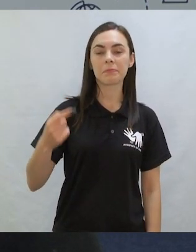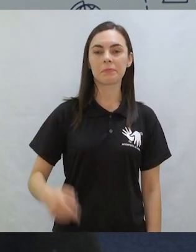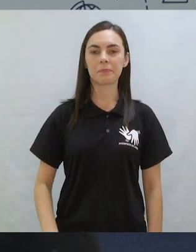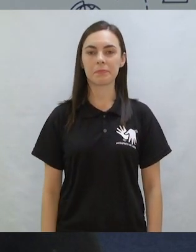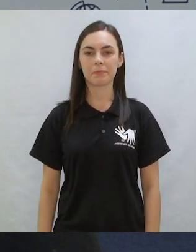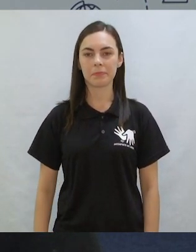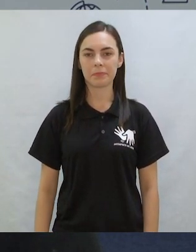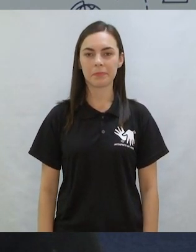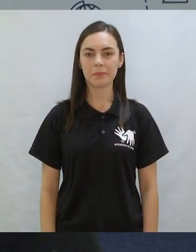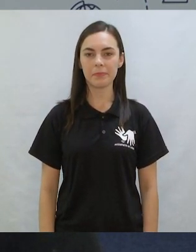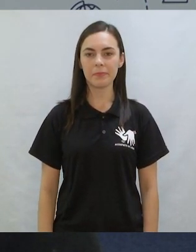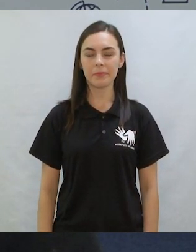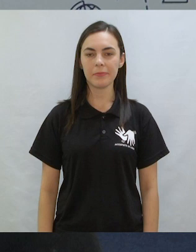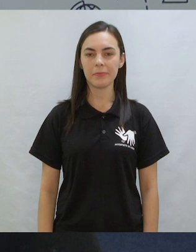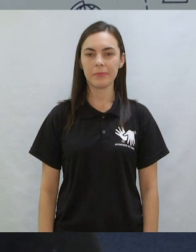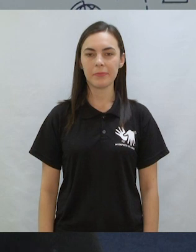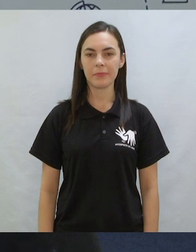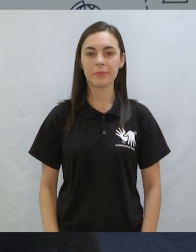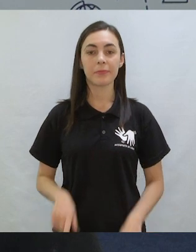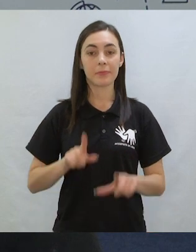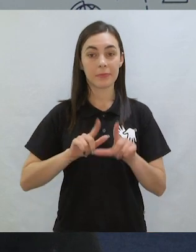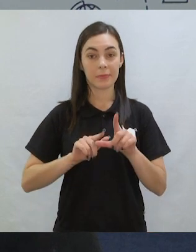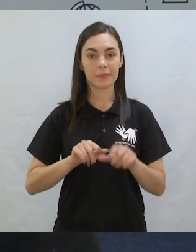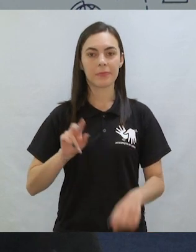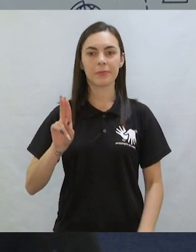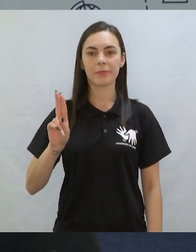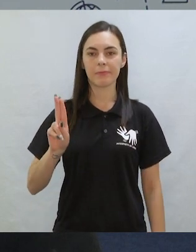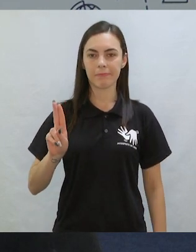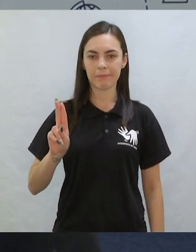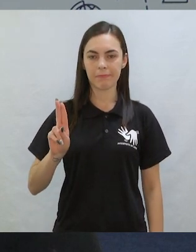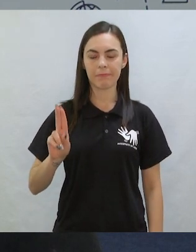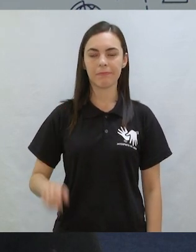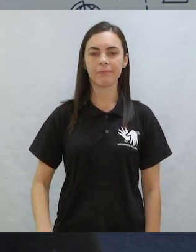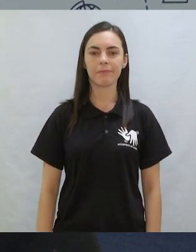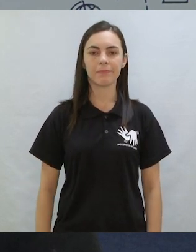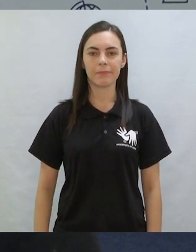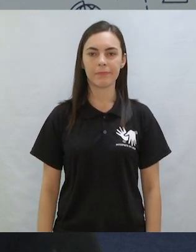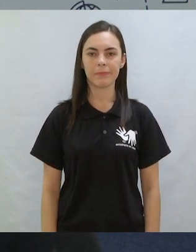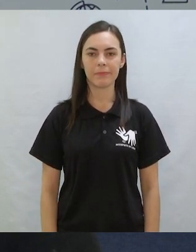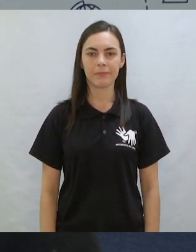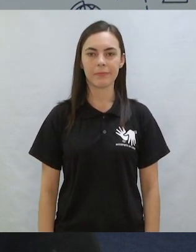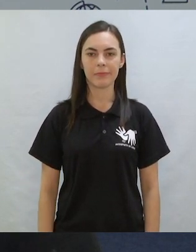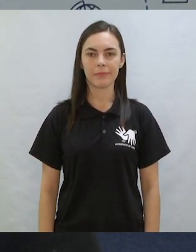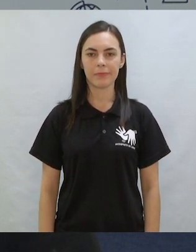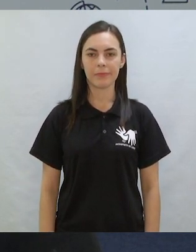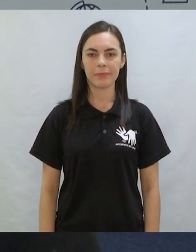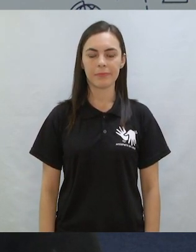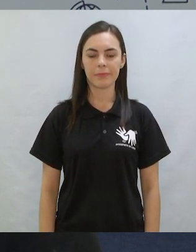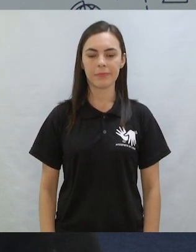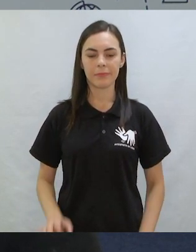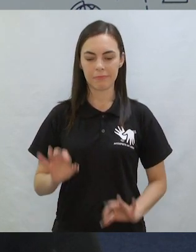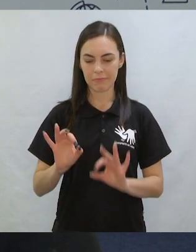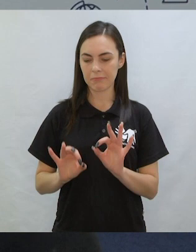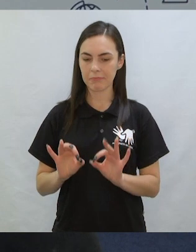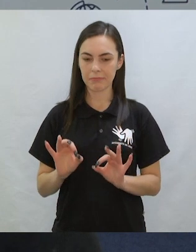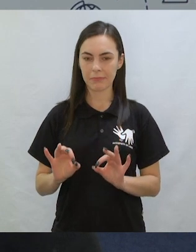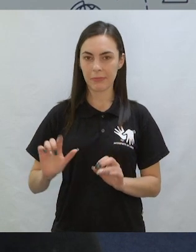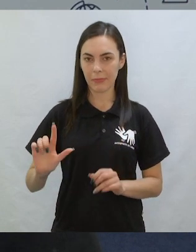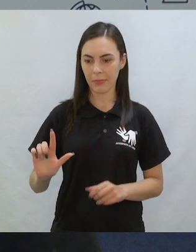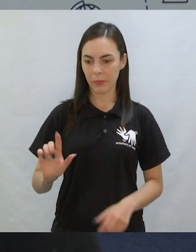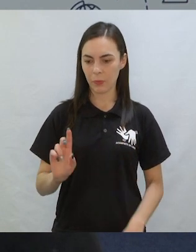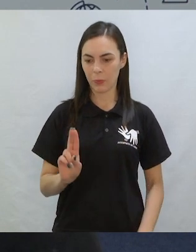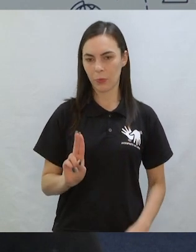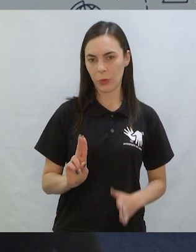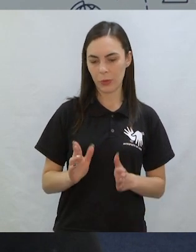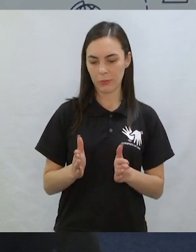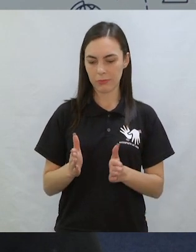Próxima letra é a letra U. Letra U, ao ladinho aqui